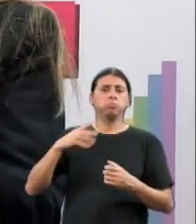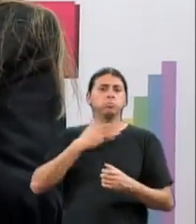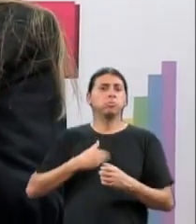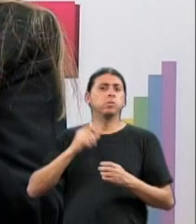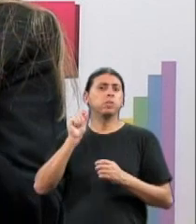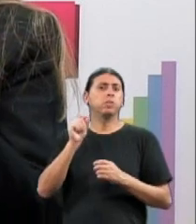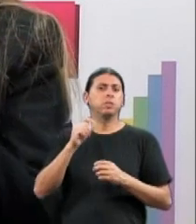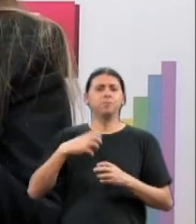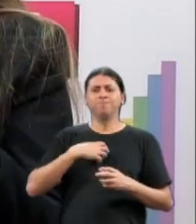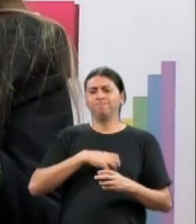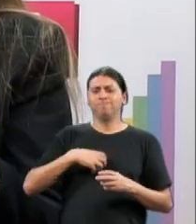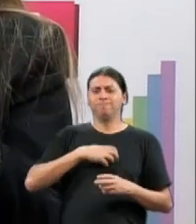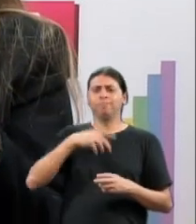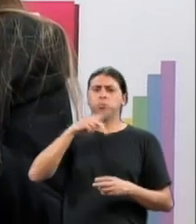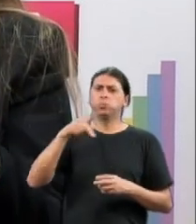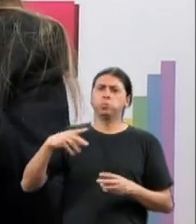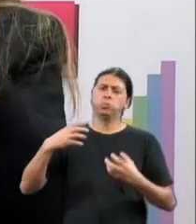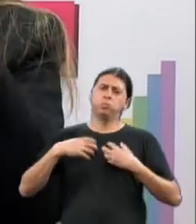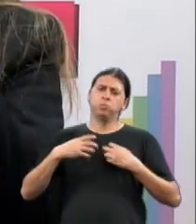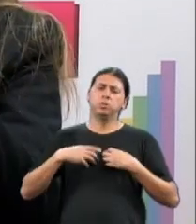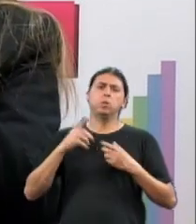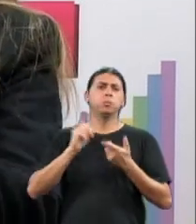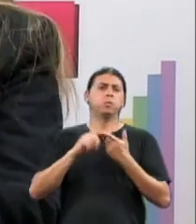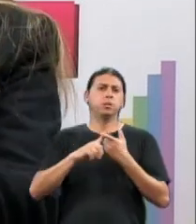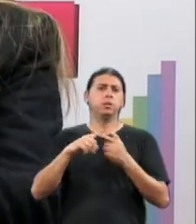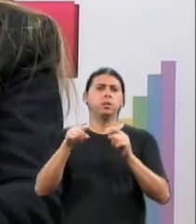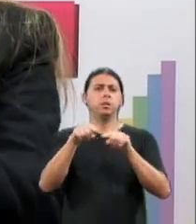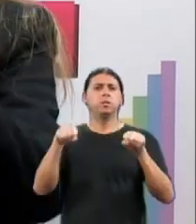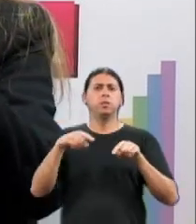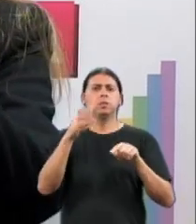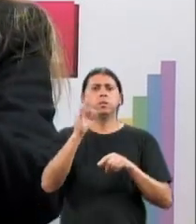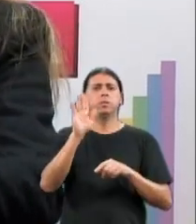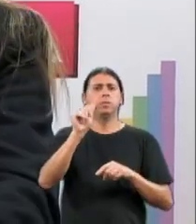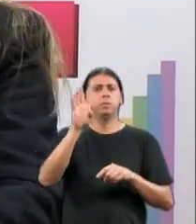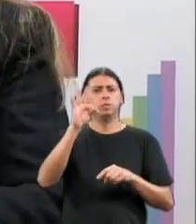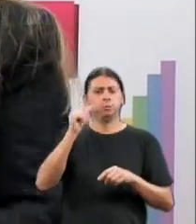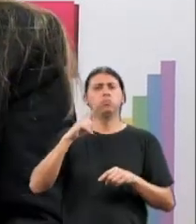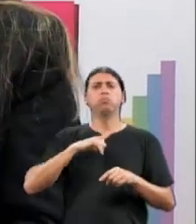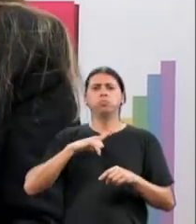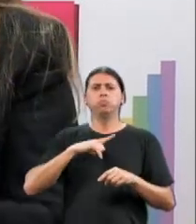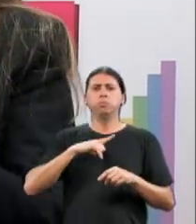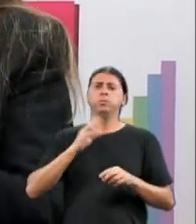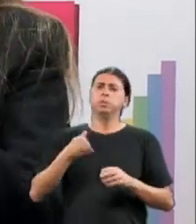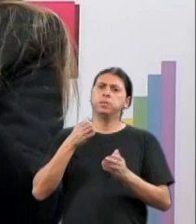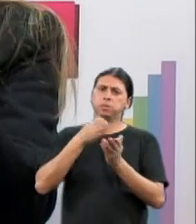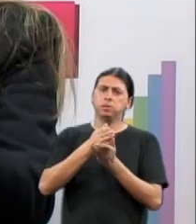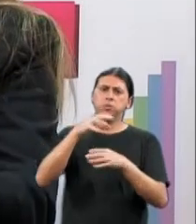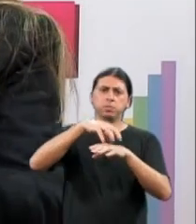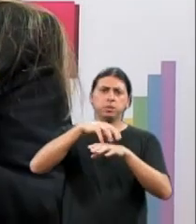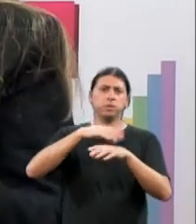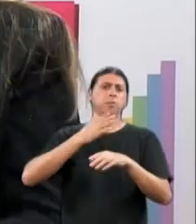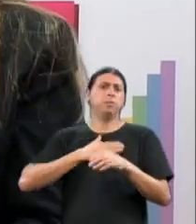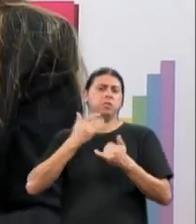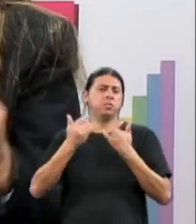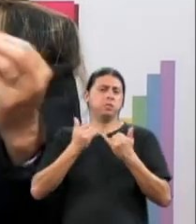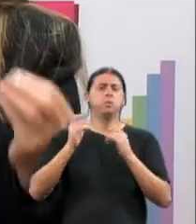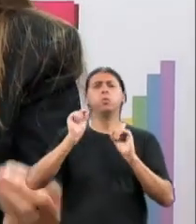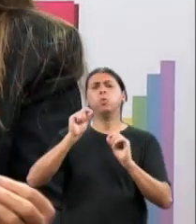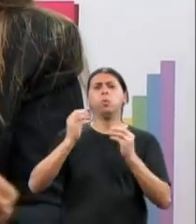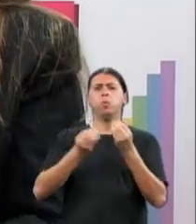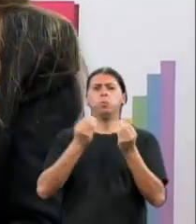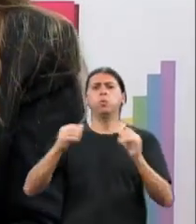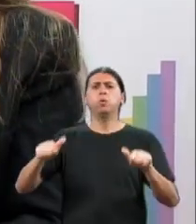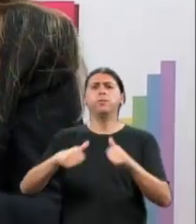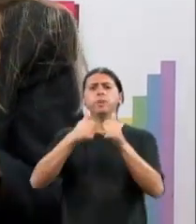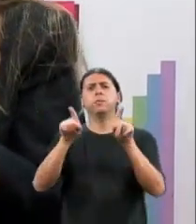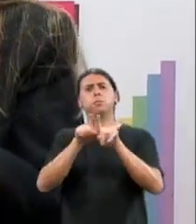incomoda, qual é o motivo que o tablet está sendo, então, entrando na minha disciplina, como é que ele pode me qualificar e qualificar o